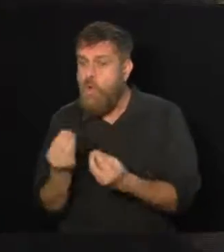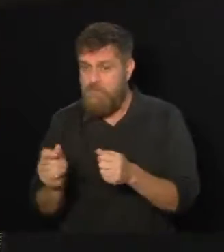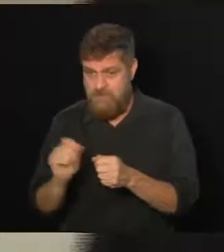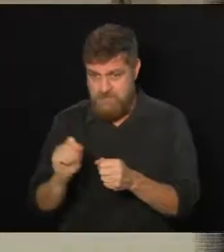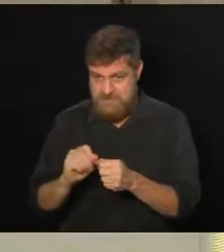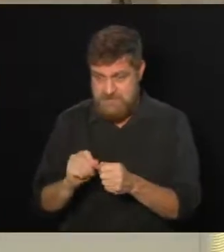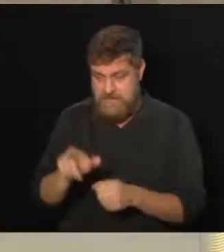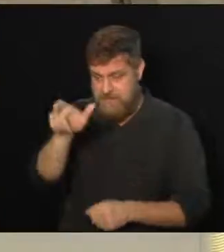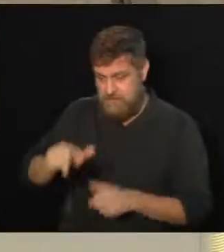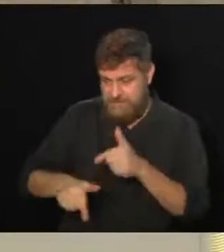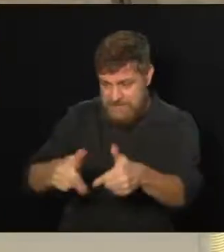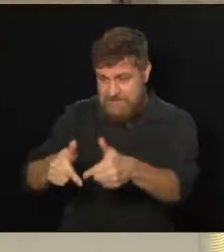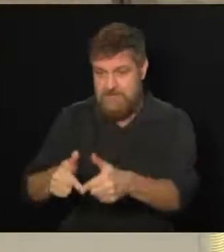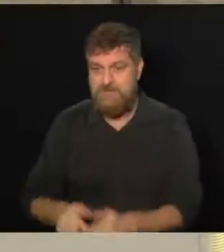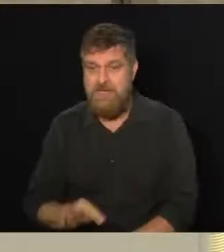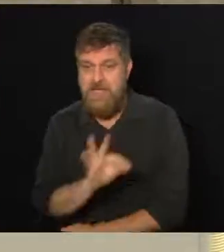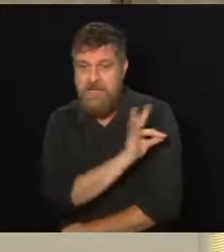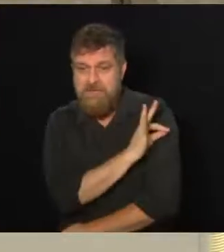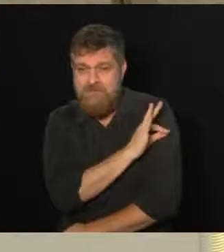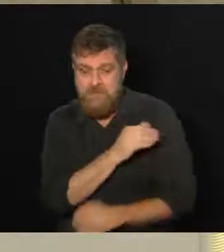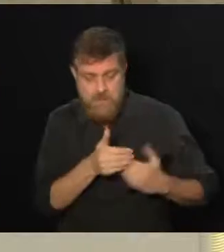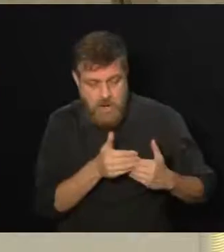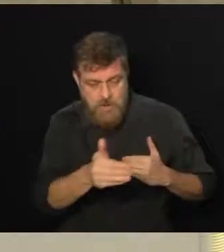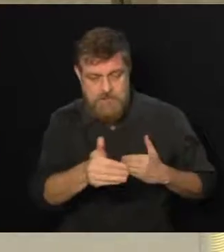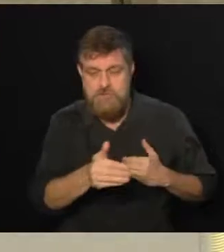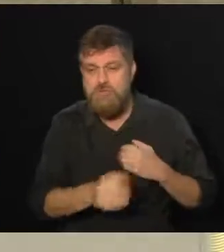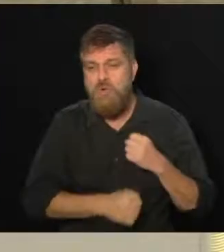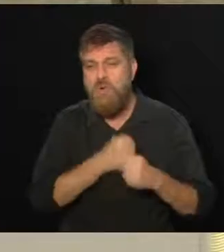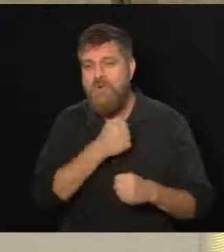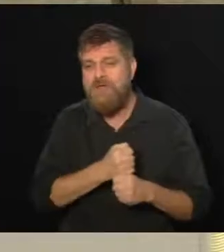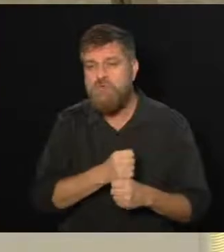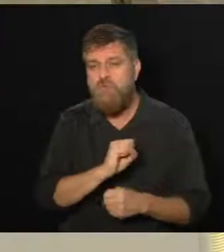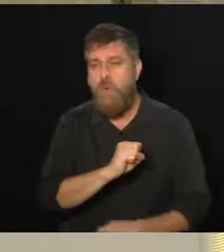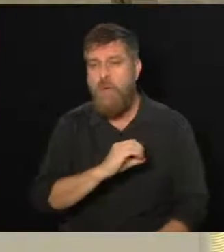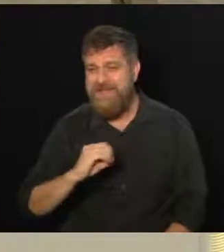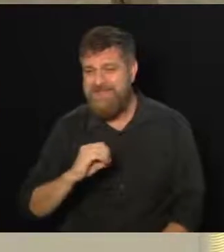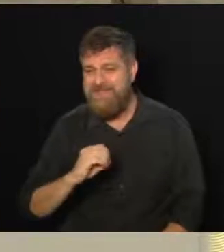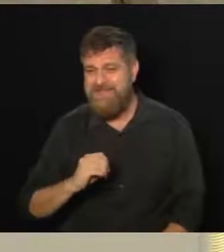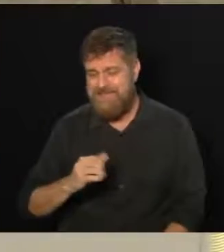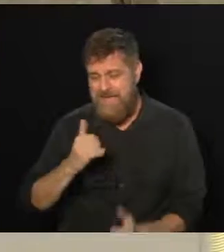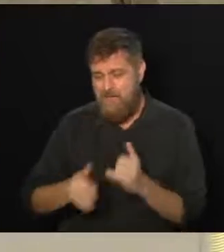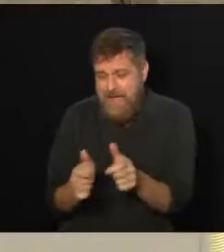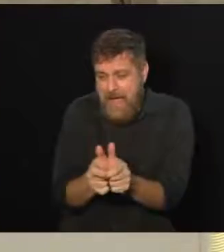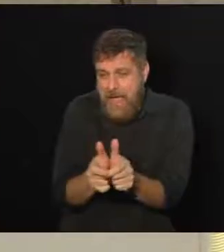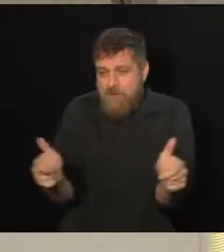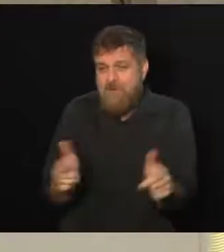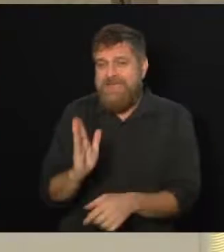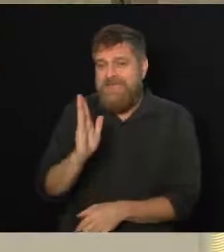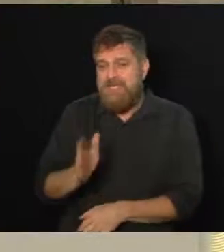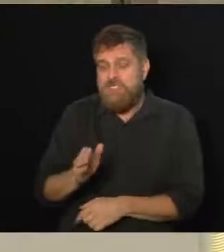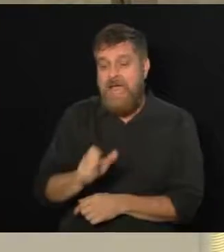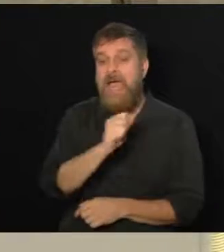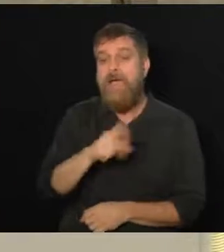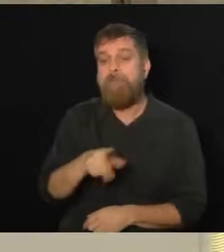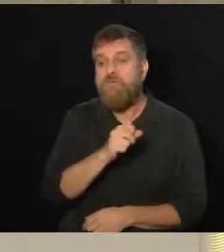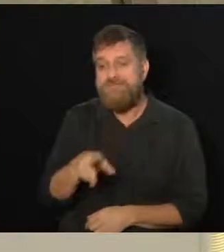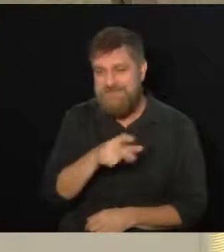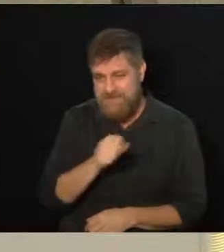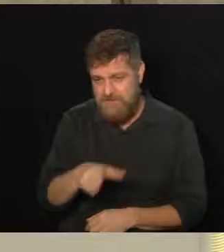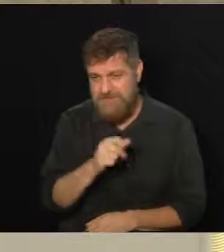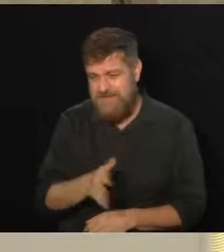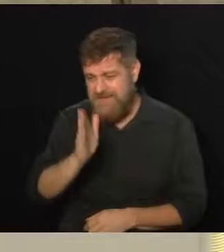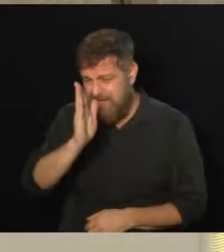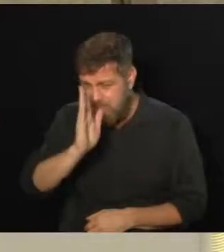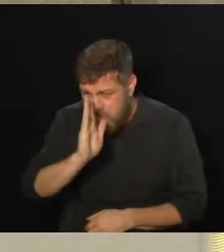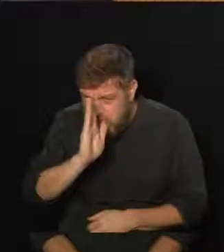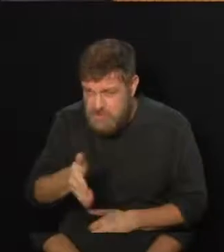monitor entraram na prefeitura na década de 80. Então, eles já estão, grande parte deles, em fase de aposentadoria, já estão